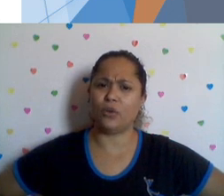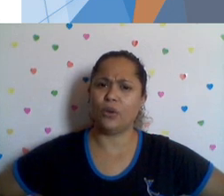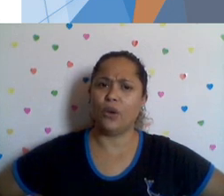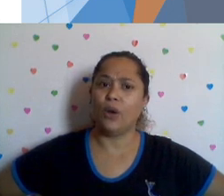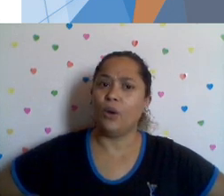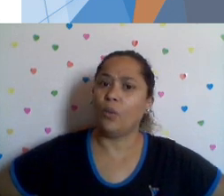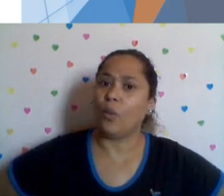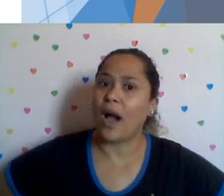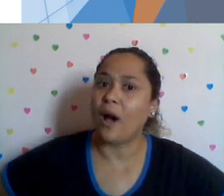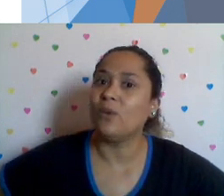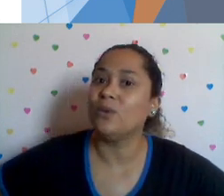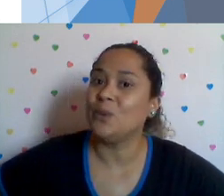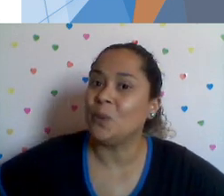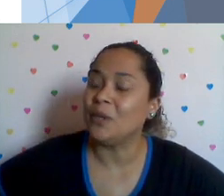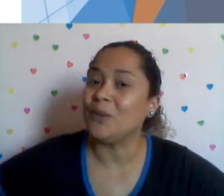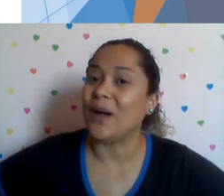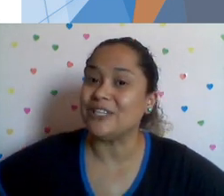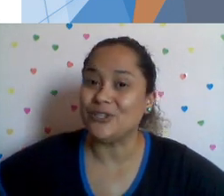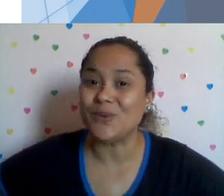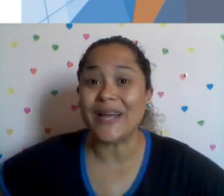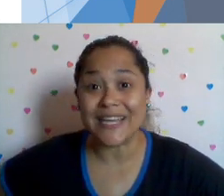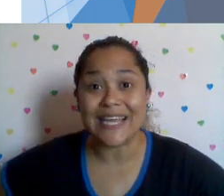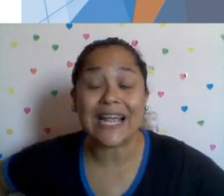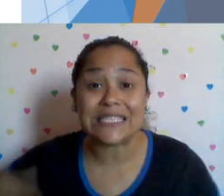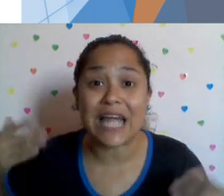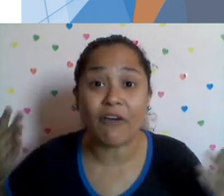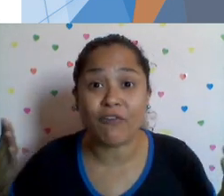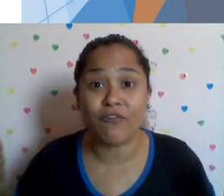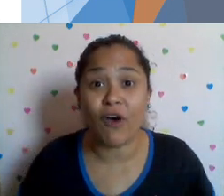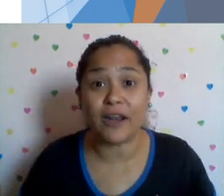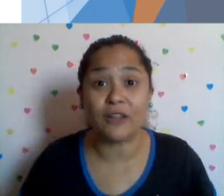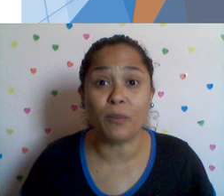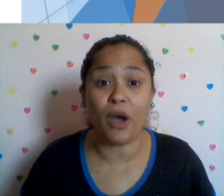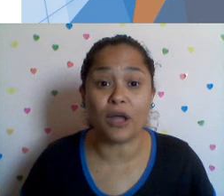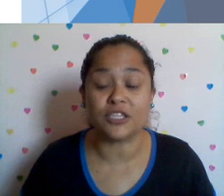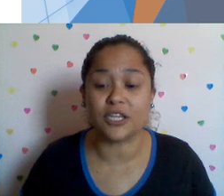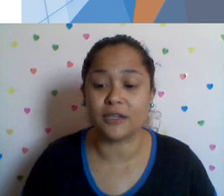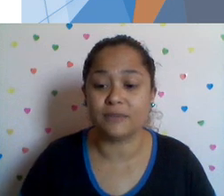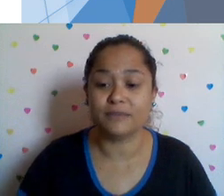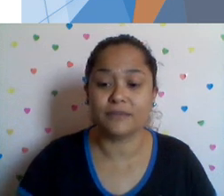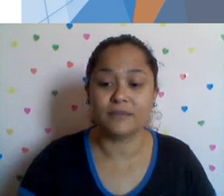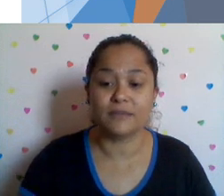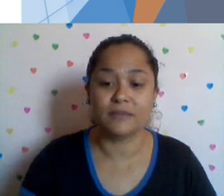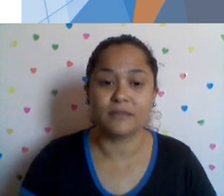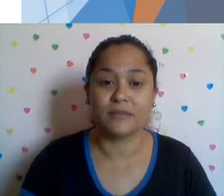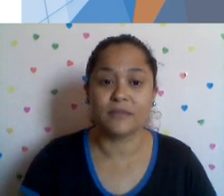vendo? Qual o número a Joaninha está fora do pote?